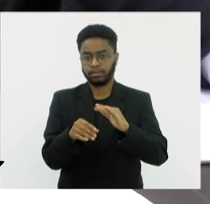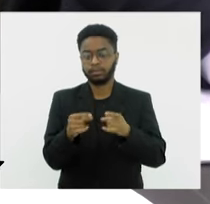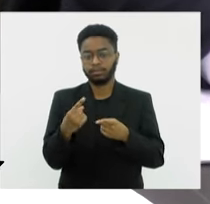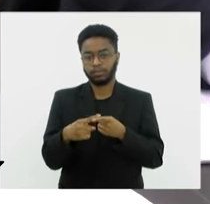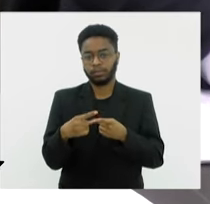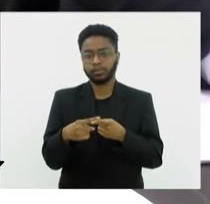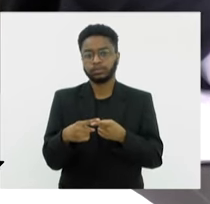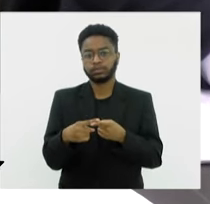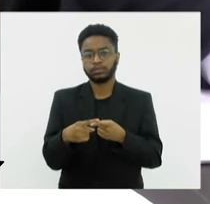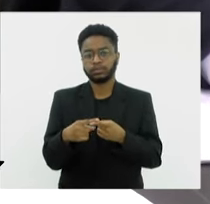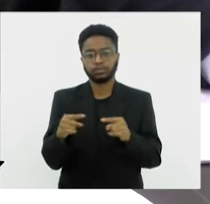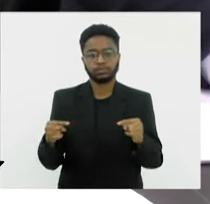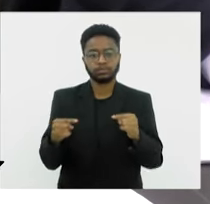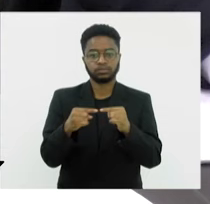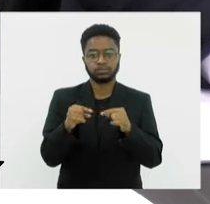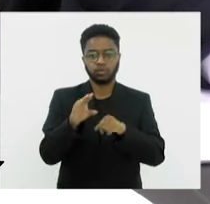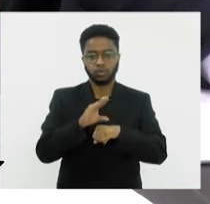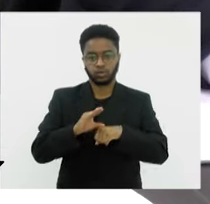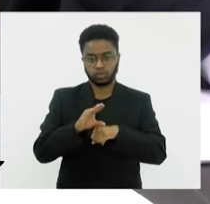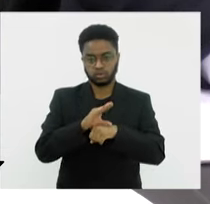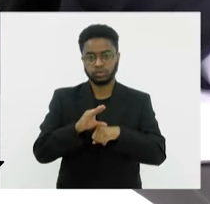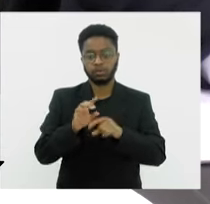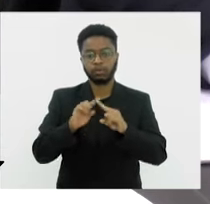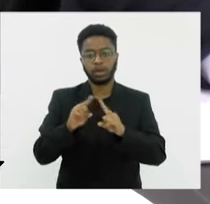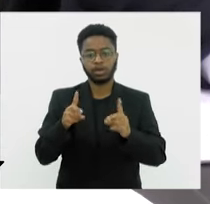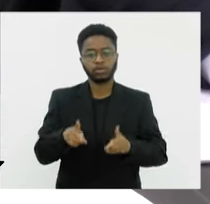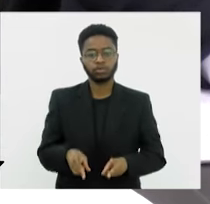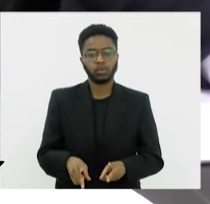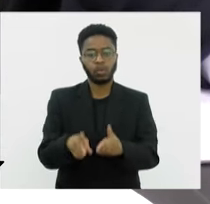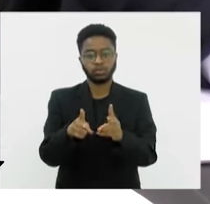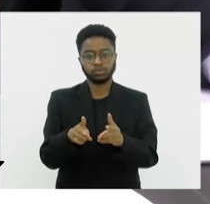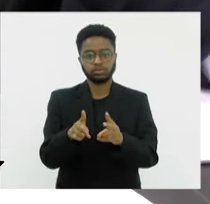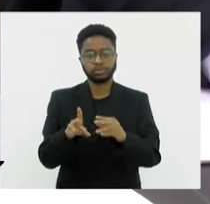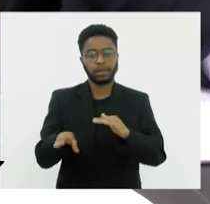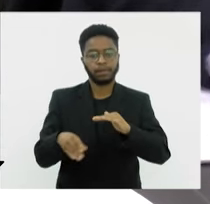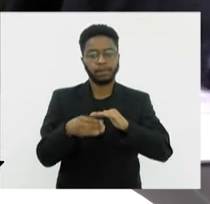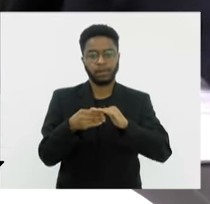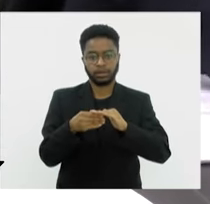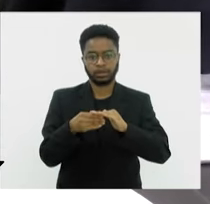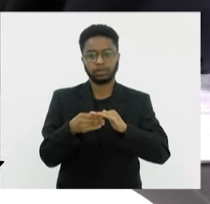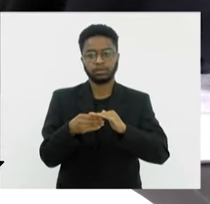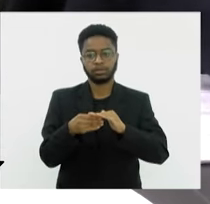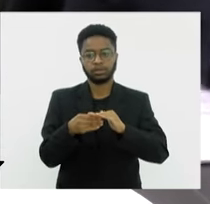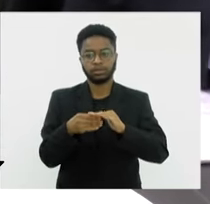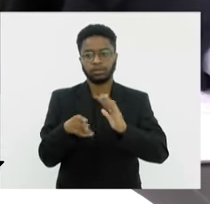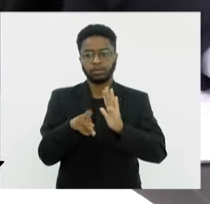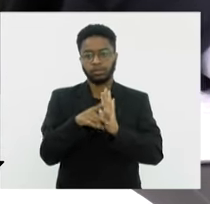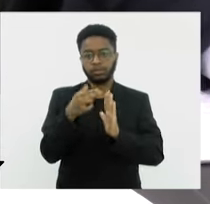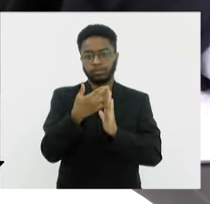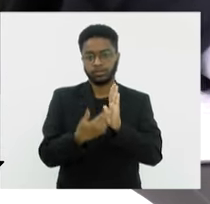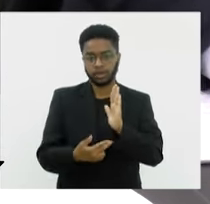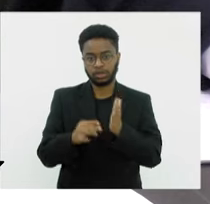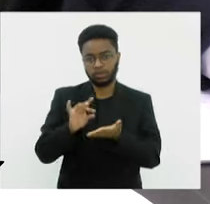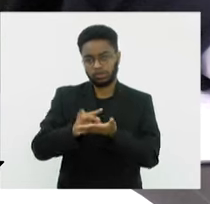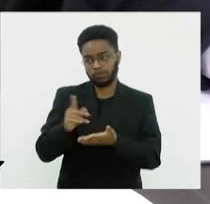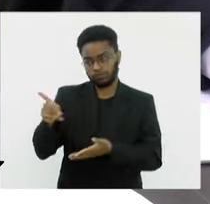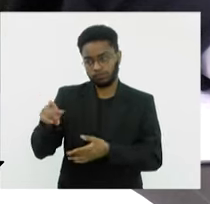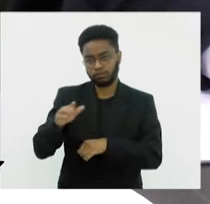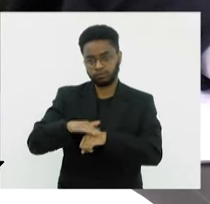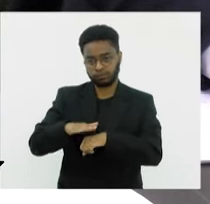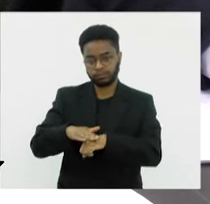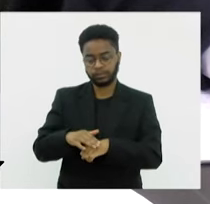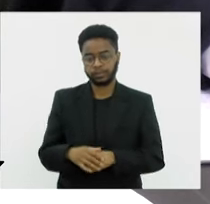Seria também pela constitucionalidade, mantendo as emendas do relator original, que é Vossa